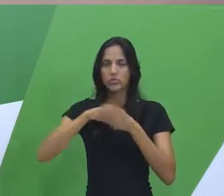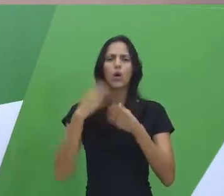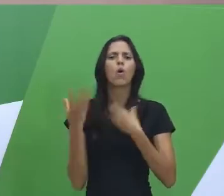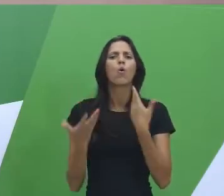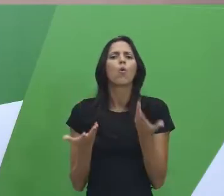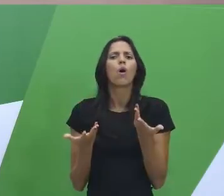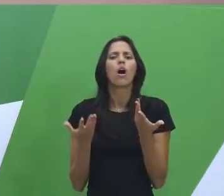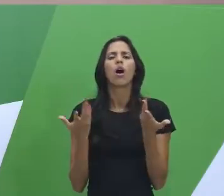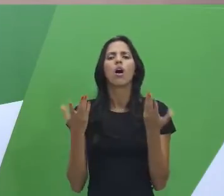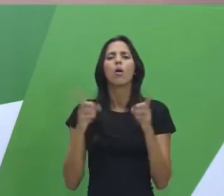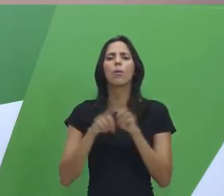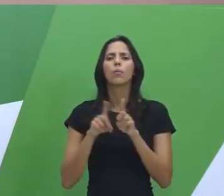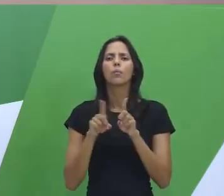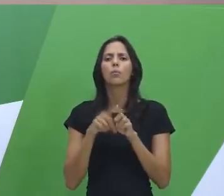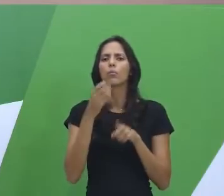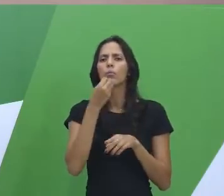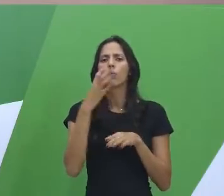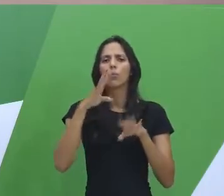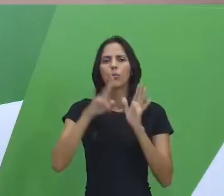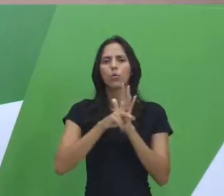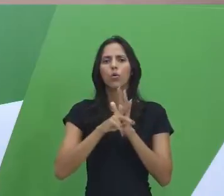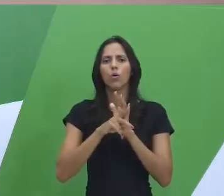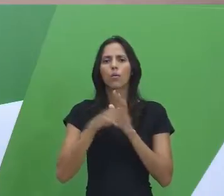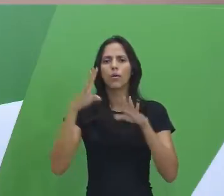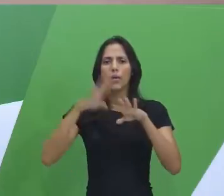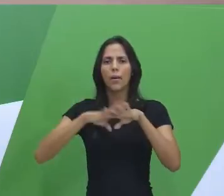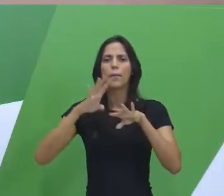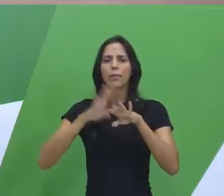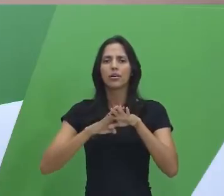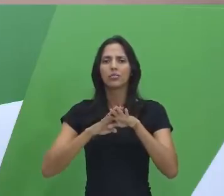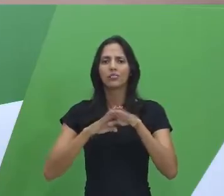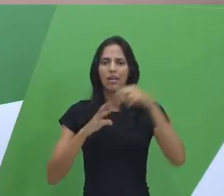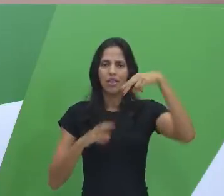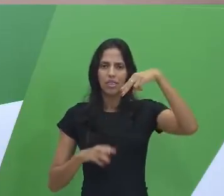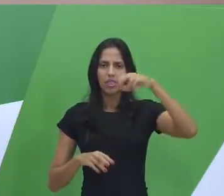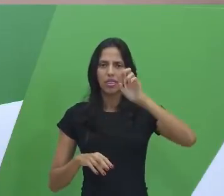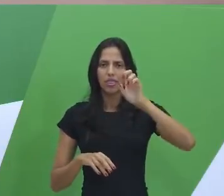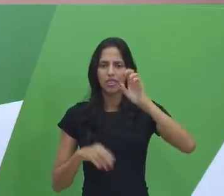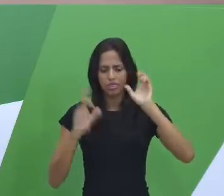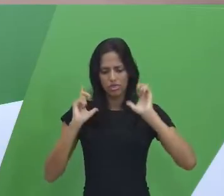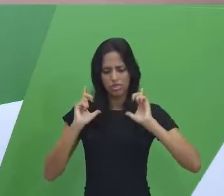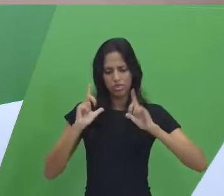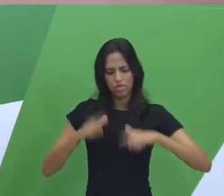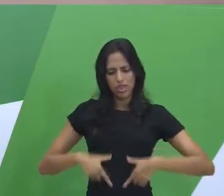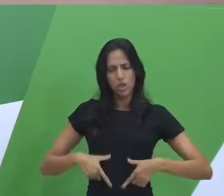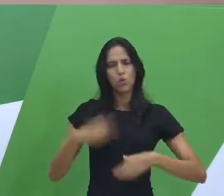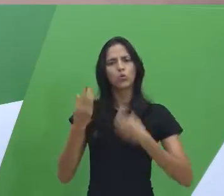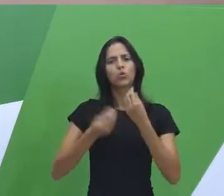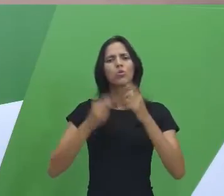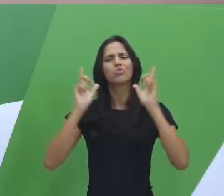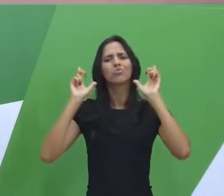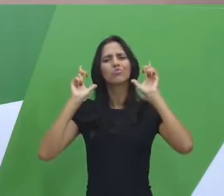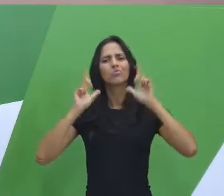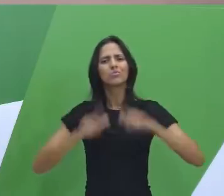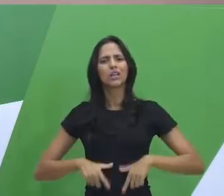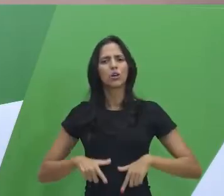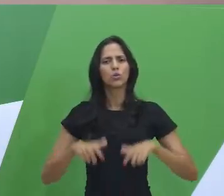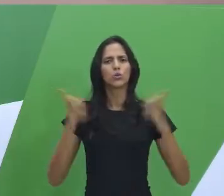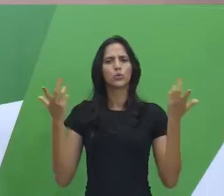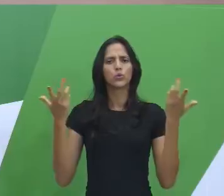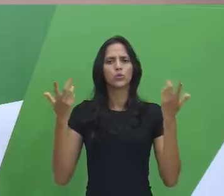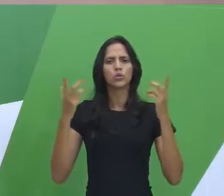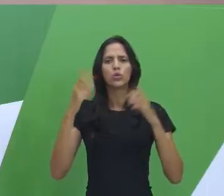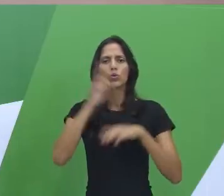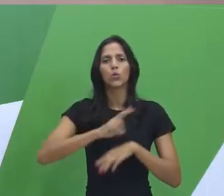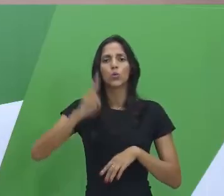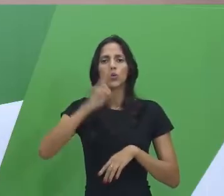Qual é um elemento que se é bom para trabalhar? Vamos em cima do elemento neutro, né? Qual é o elemento neutro que nós utilizamos